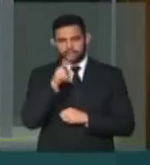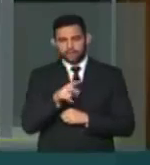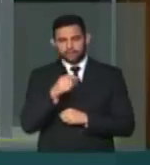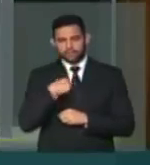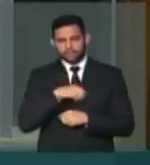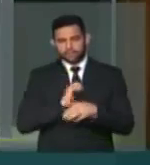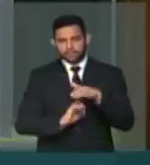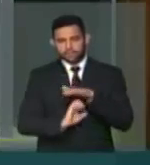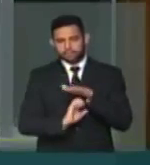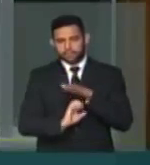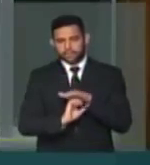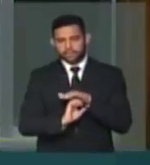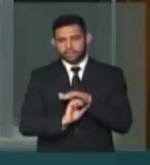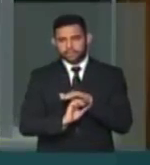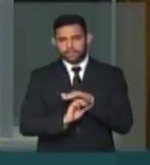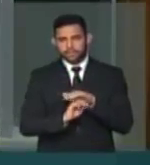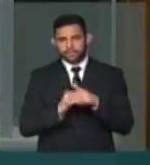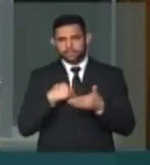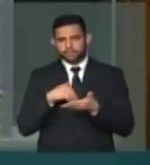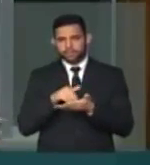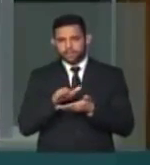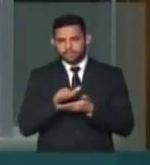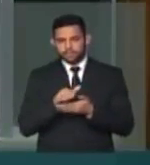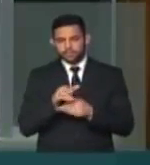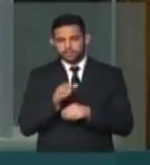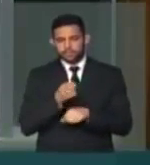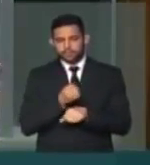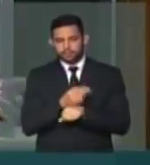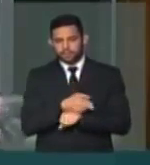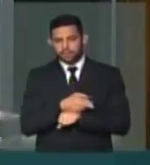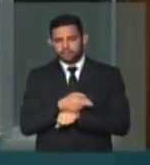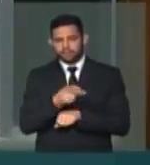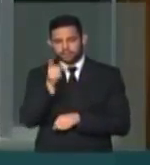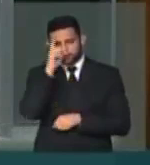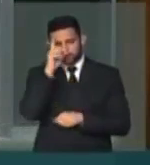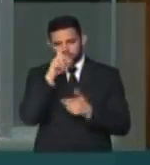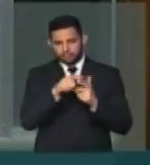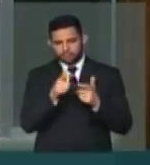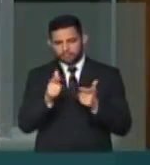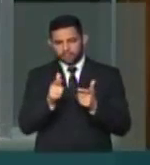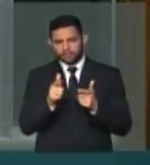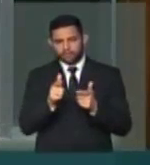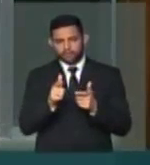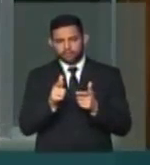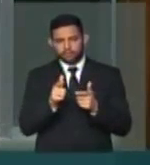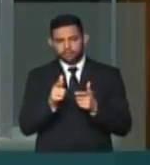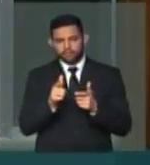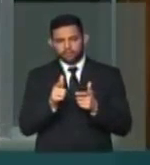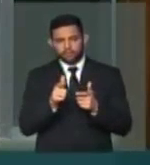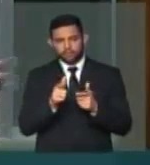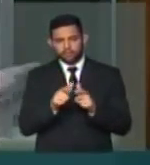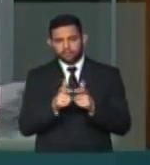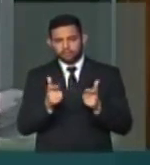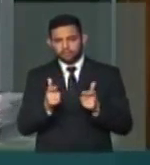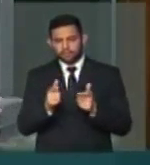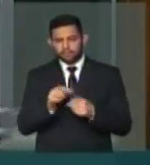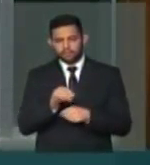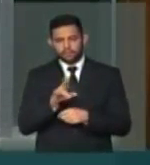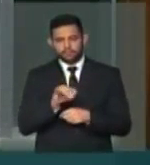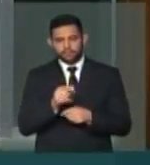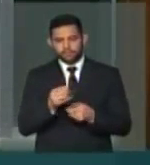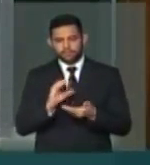nossas empresas, que estão demitindo muito, dia a dia aumenta as demissões, e aumente o limite